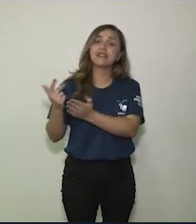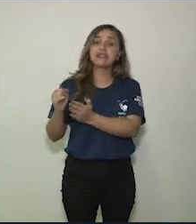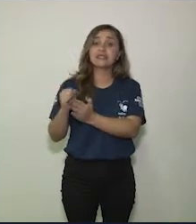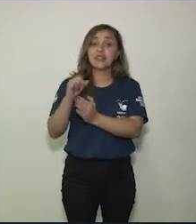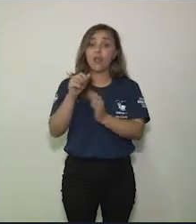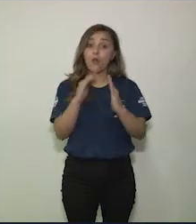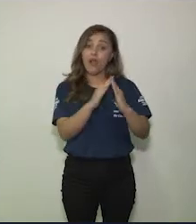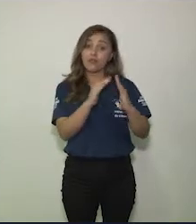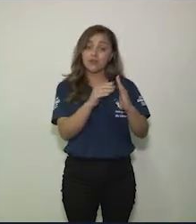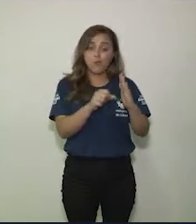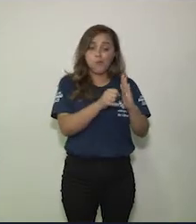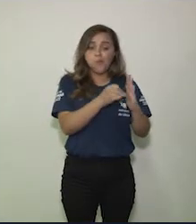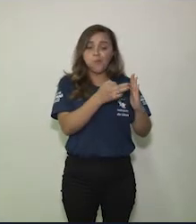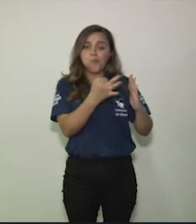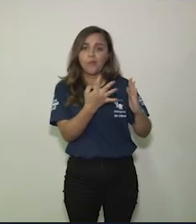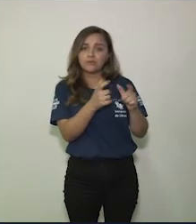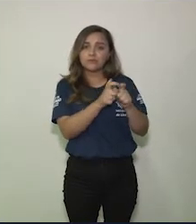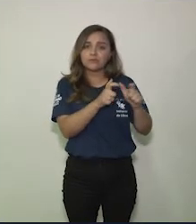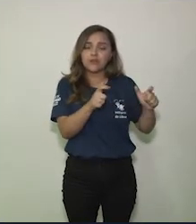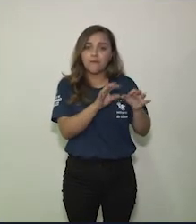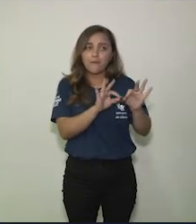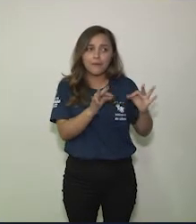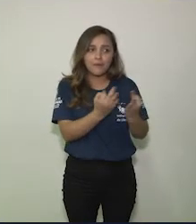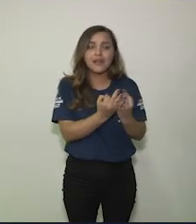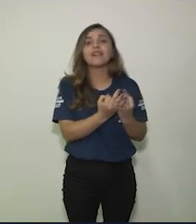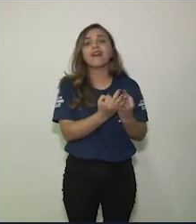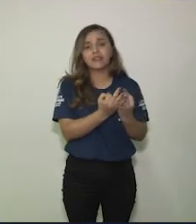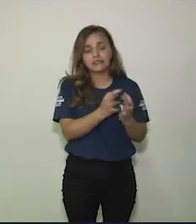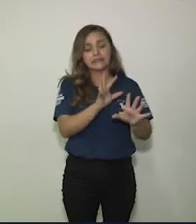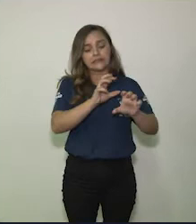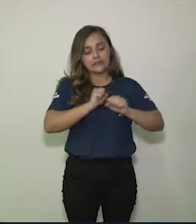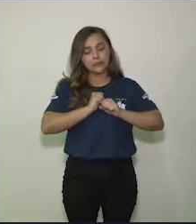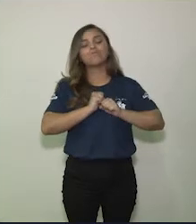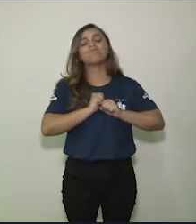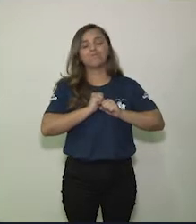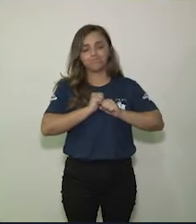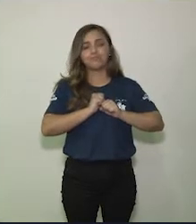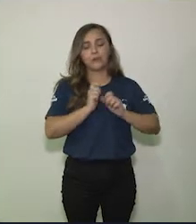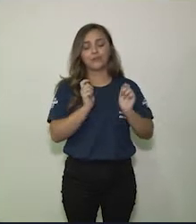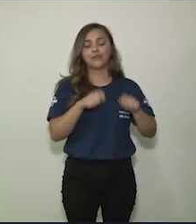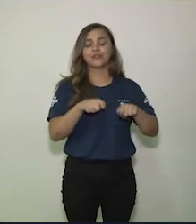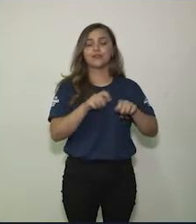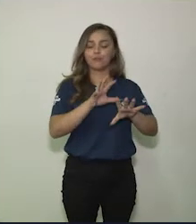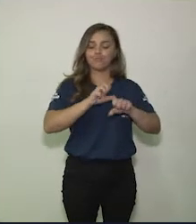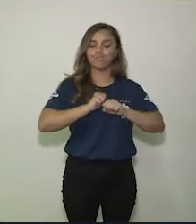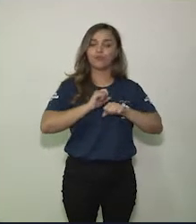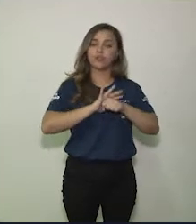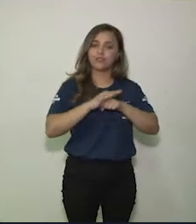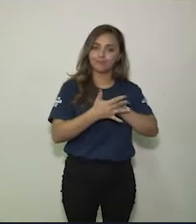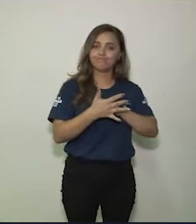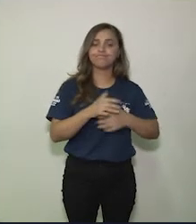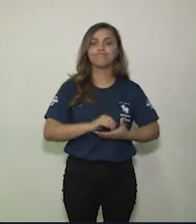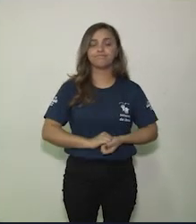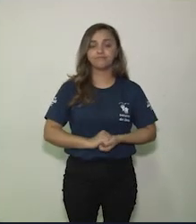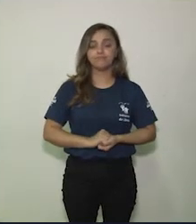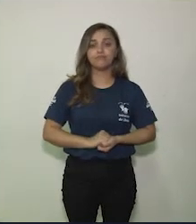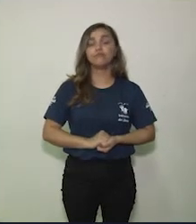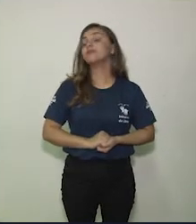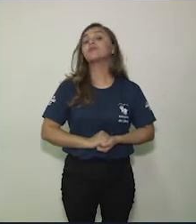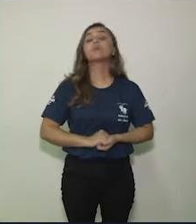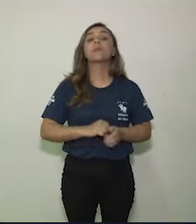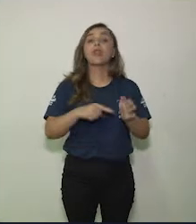se infectar por SARS-CoV. Então, os intervalos de confiança estão bem claros. Nas 3